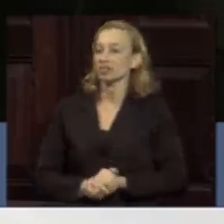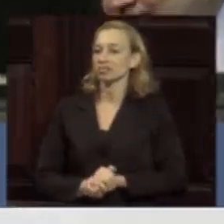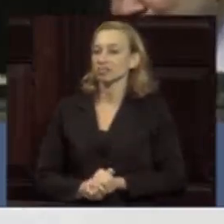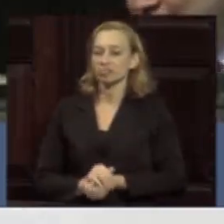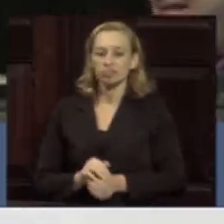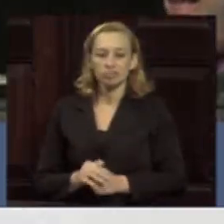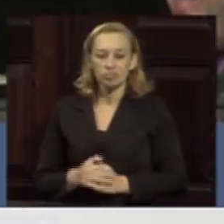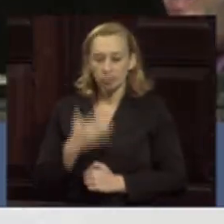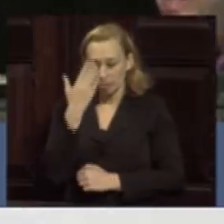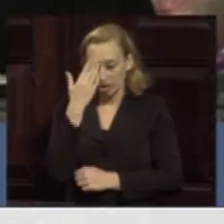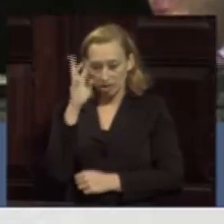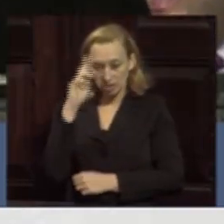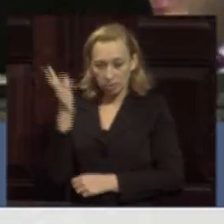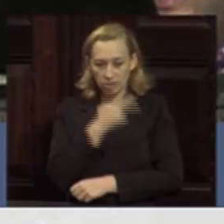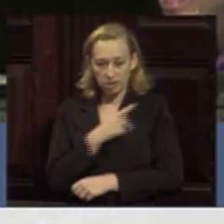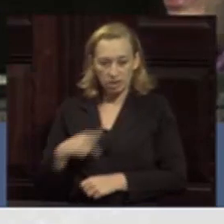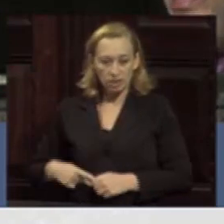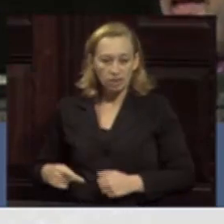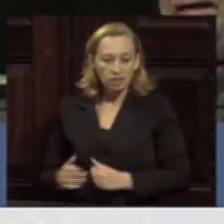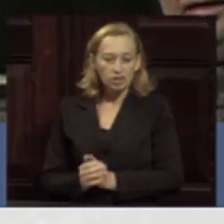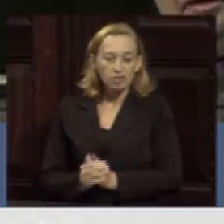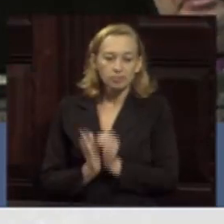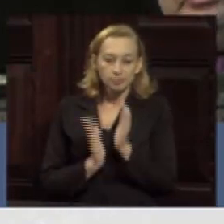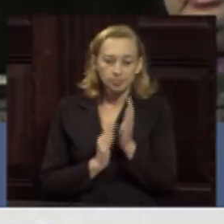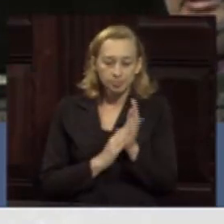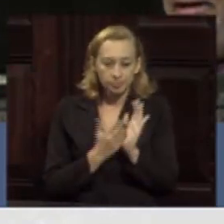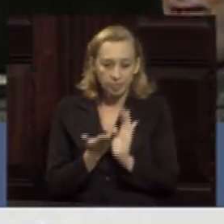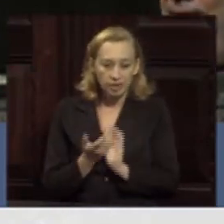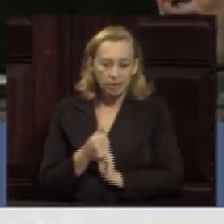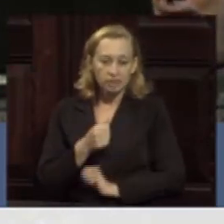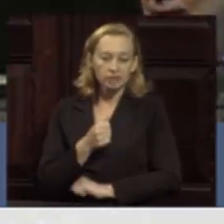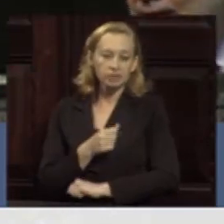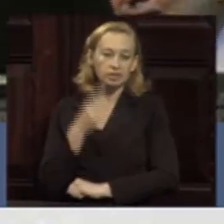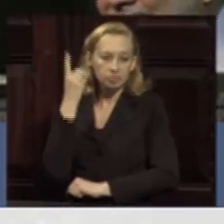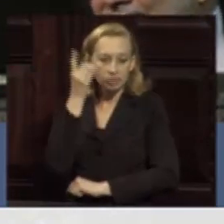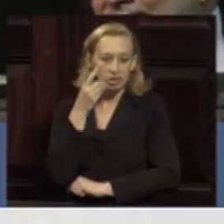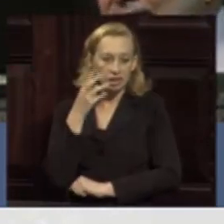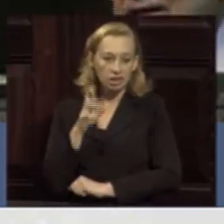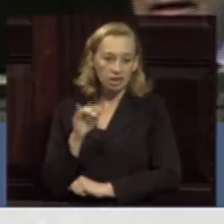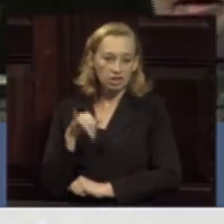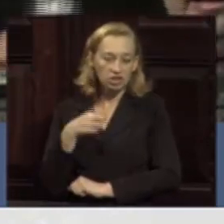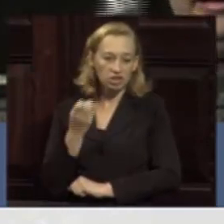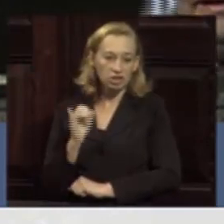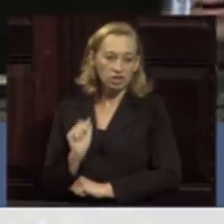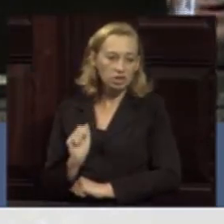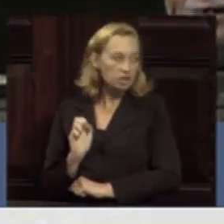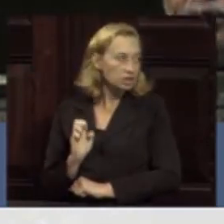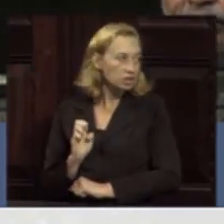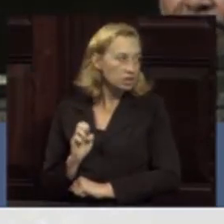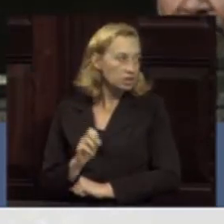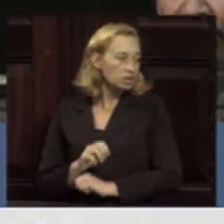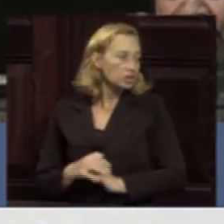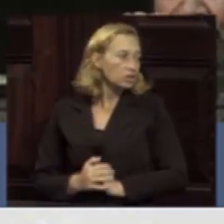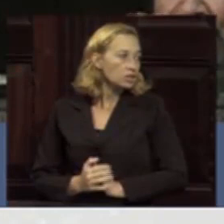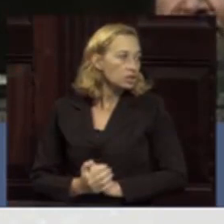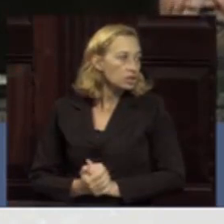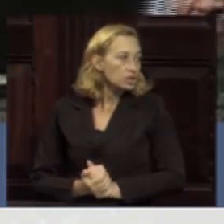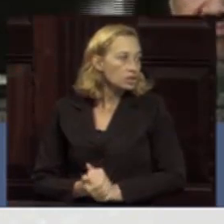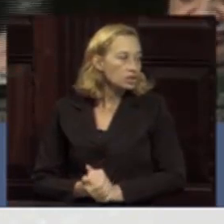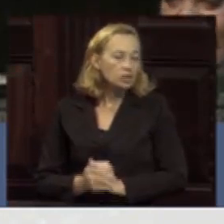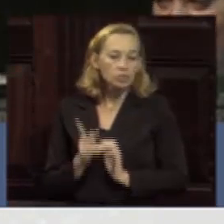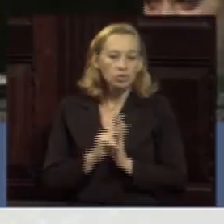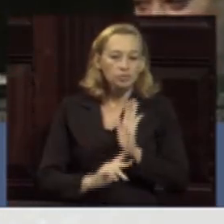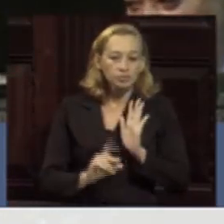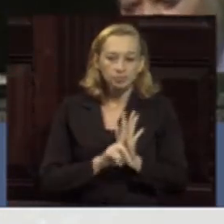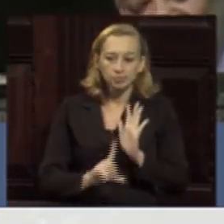presidente. Parabéns, deputada enfermeira Rejane. Dando prosseguimento à pauta, em tramitação ordinária, em segunda votação, projeto